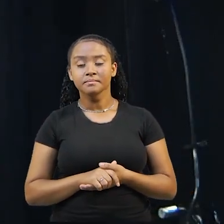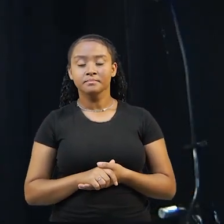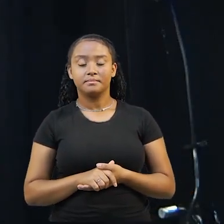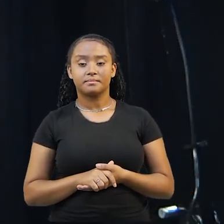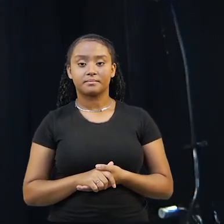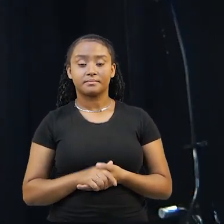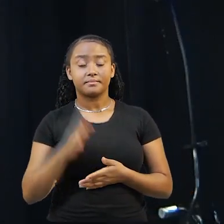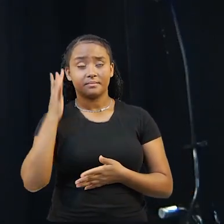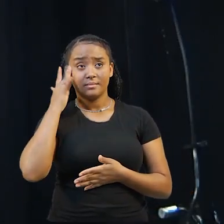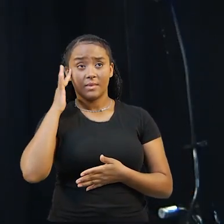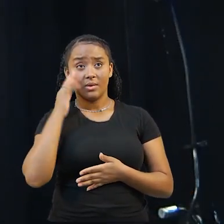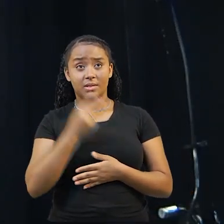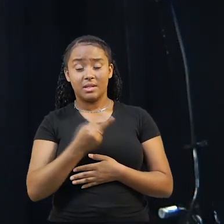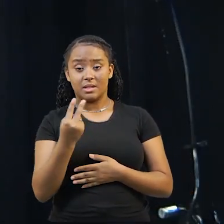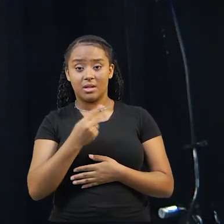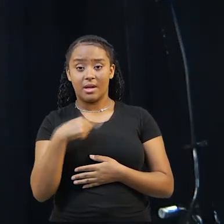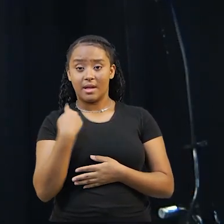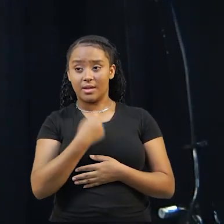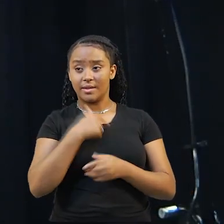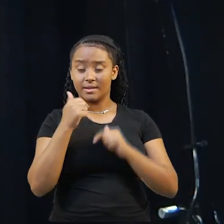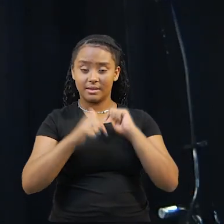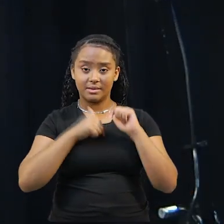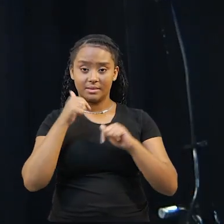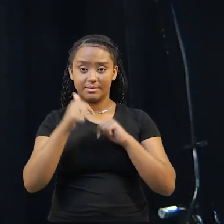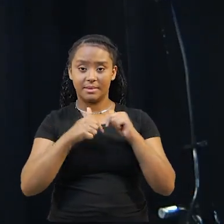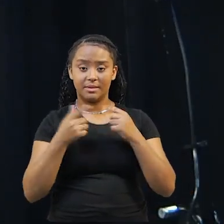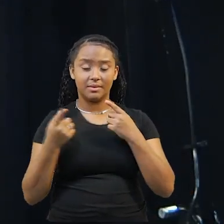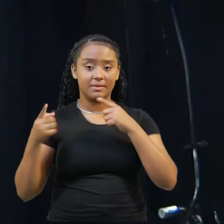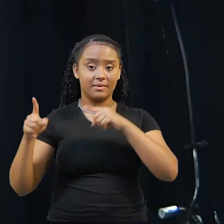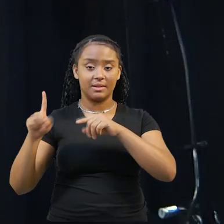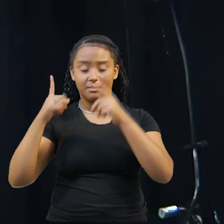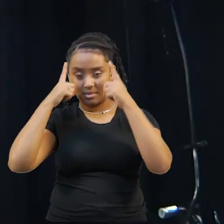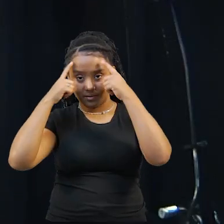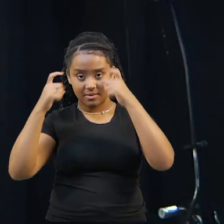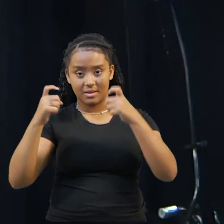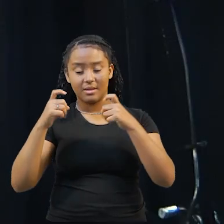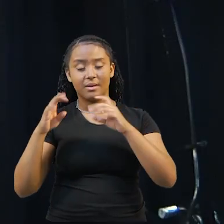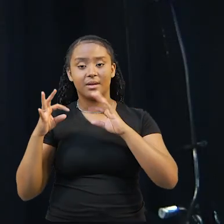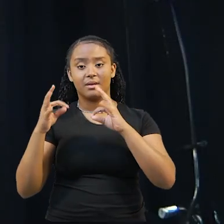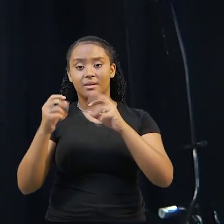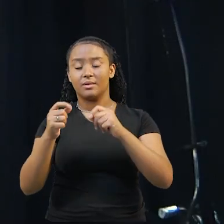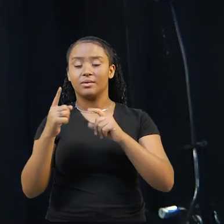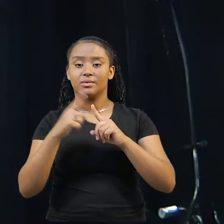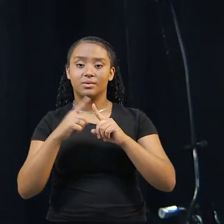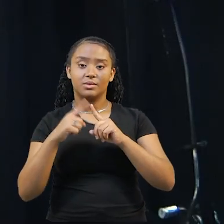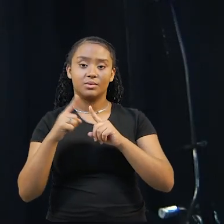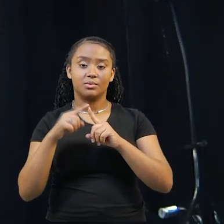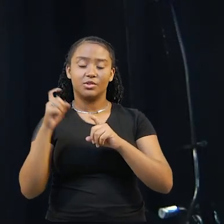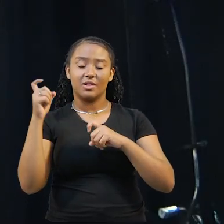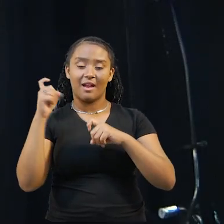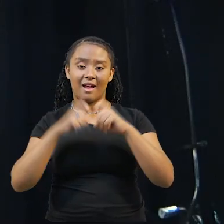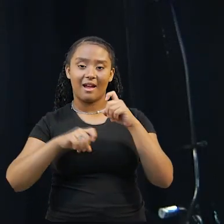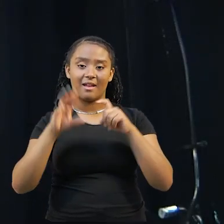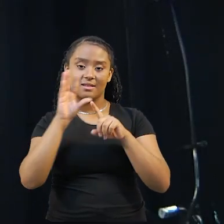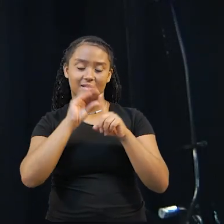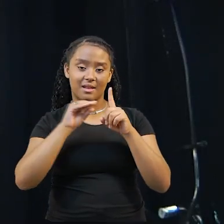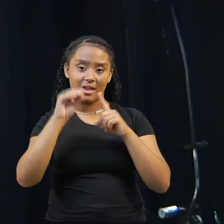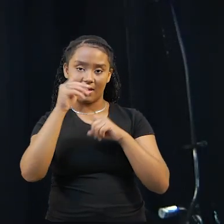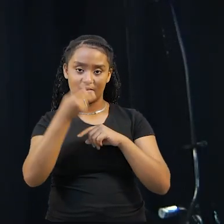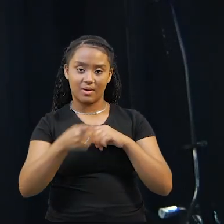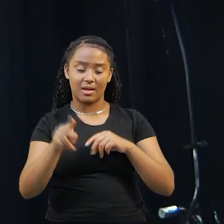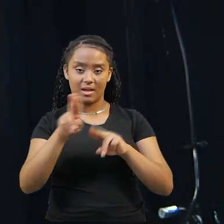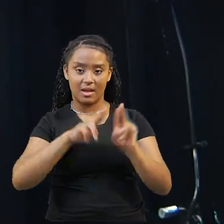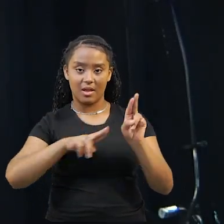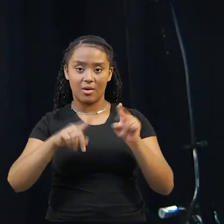primeira. Eu acho que a segunda, a gente tem trabalhado muito no enfrentamento à violência e a todas as formas de assédio aqui dentro da universidade.